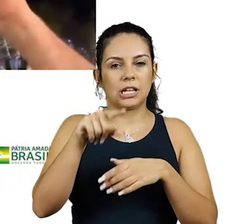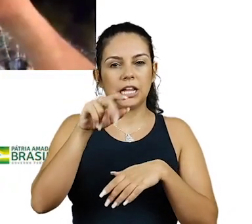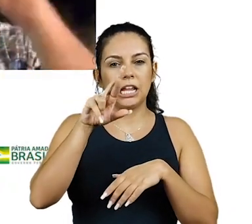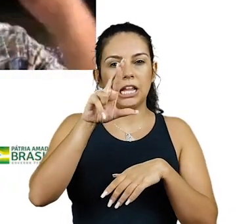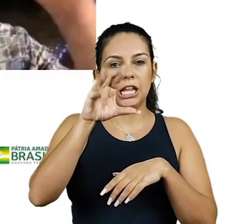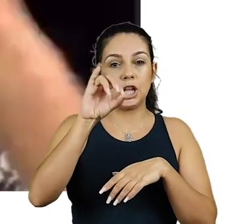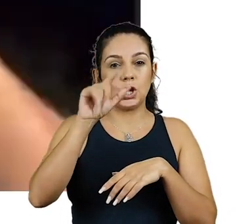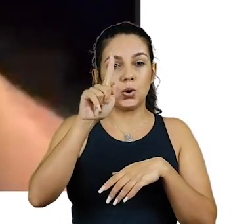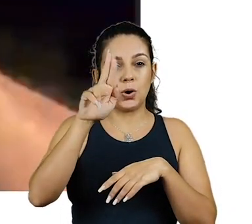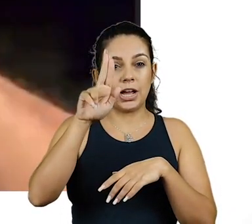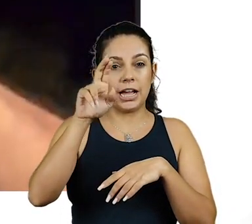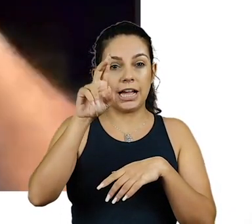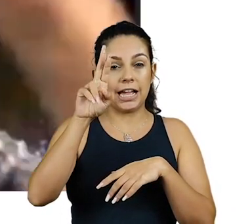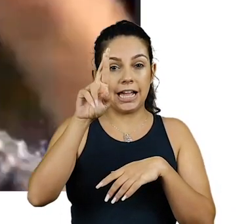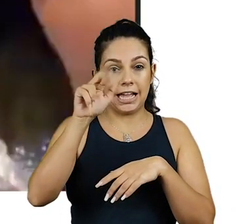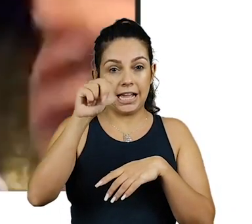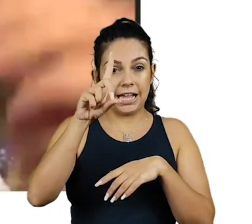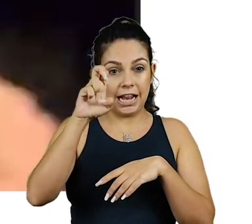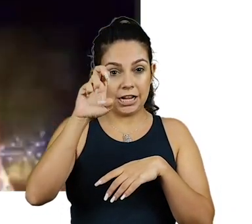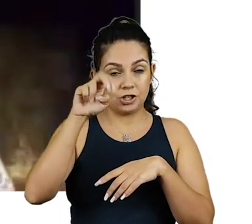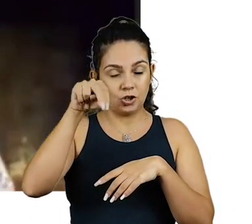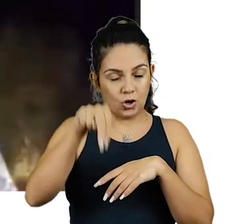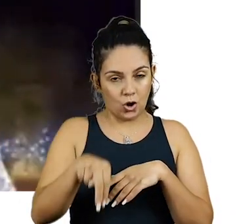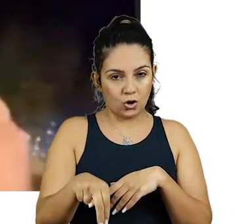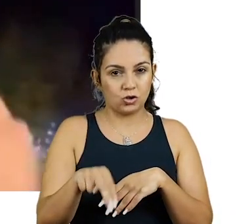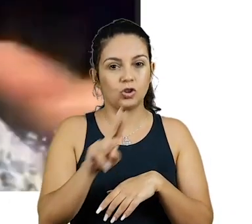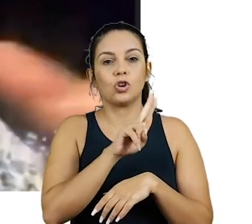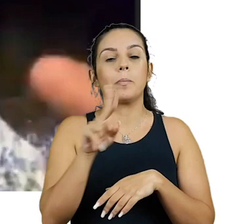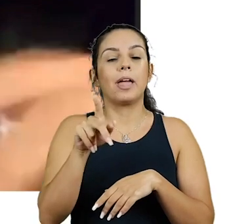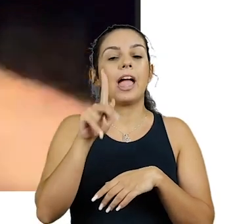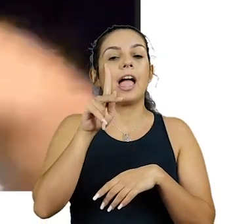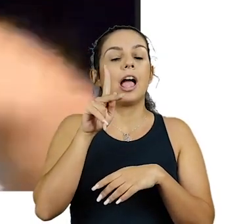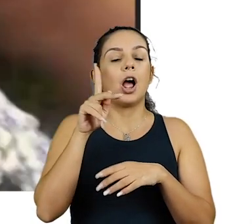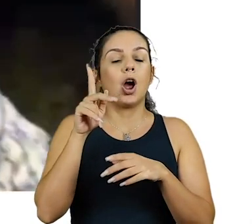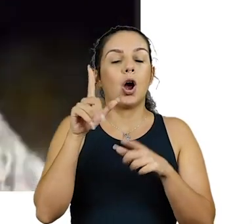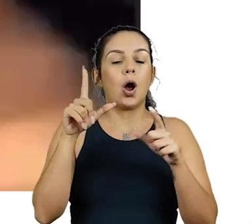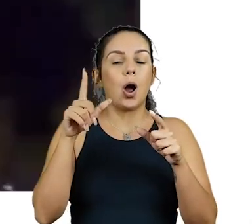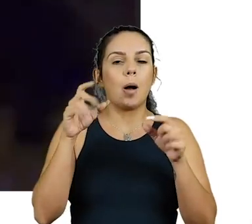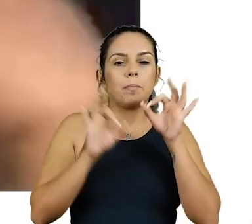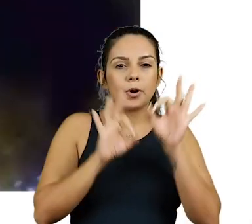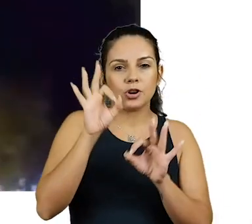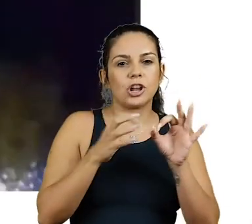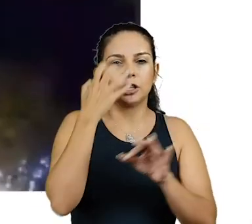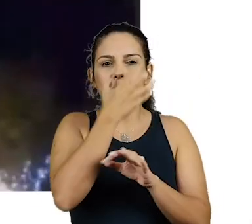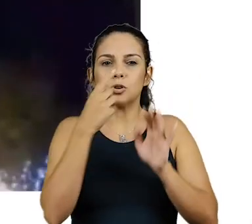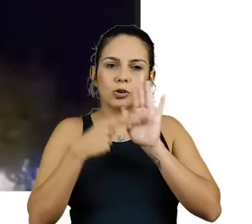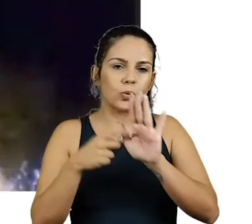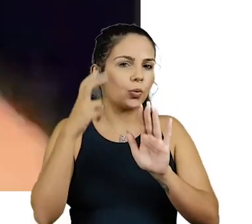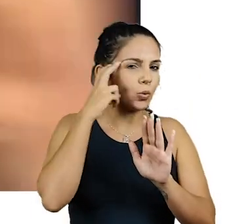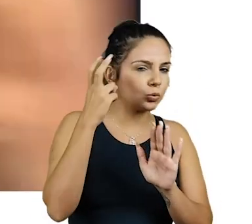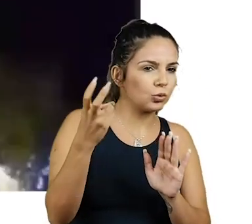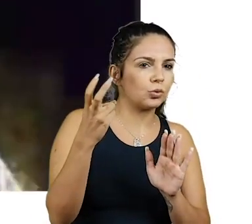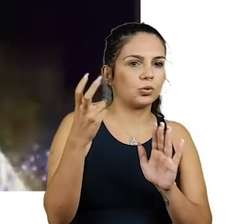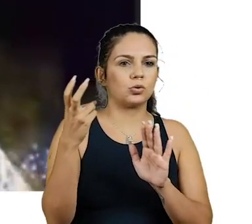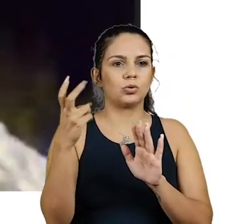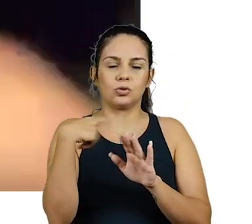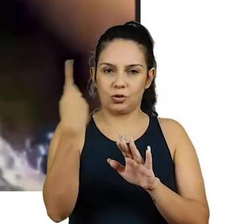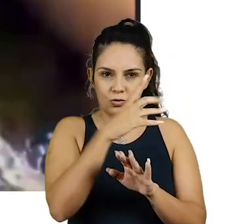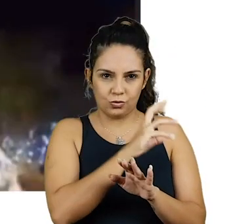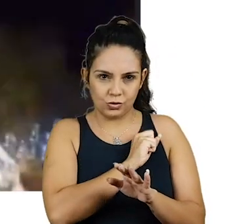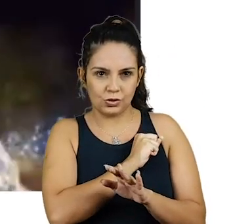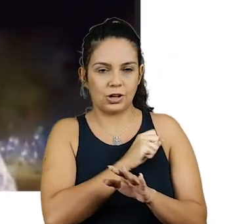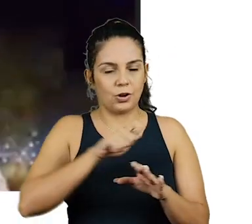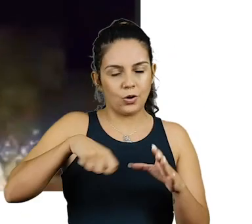Grande do Norte. Esse é um grande projeto, chama Verão na Band. A gente vai mostrar música, mostrar cultura, mostrar aquelas coisas que a gente